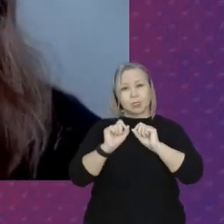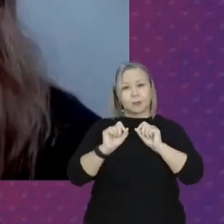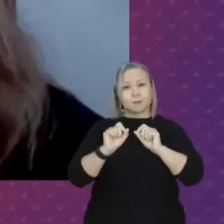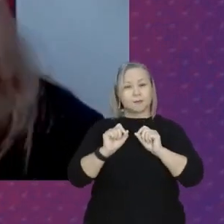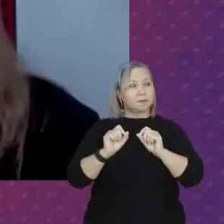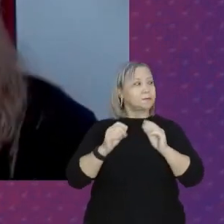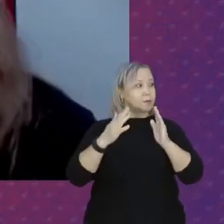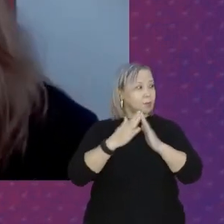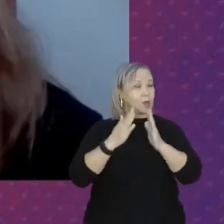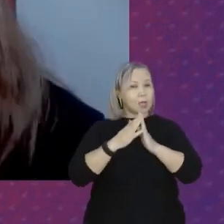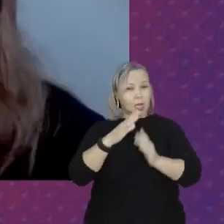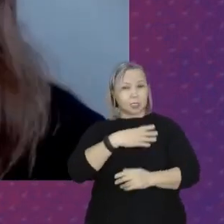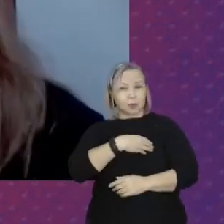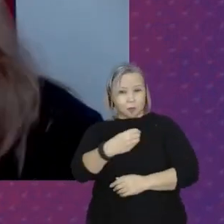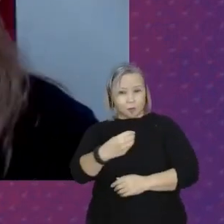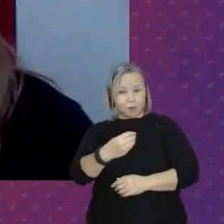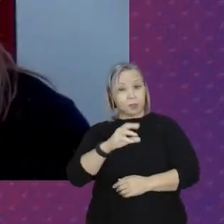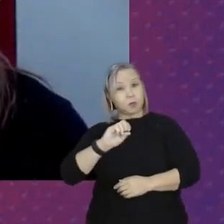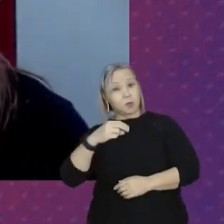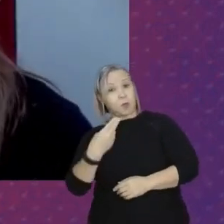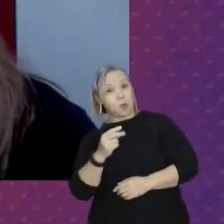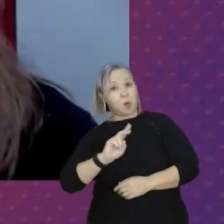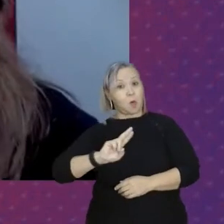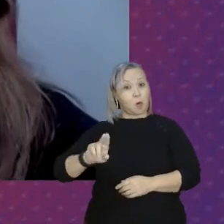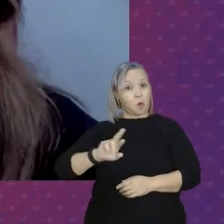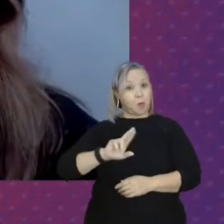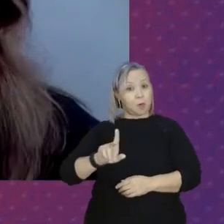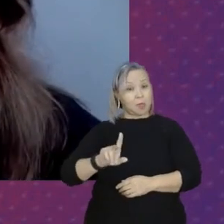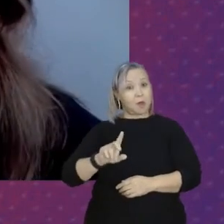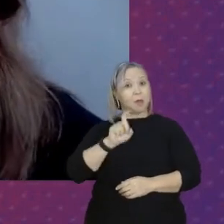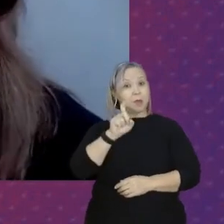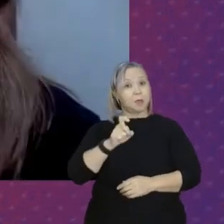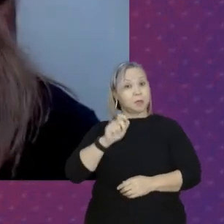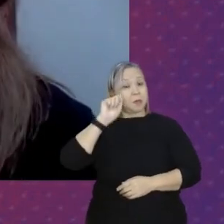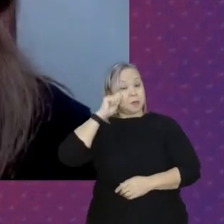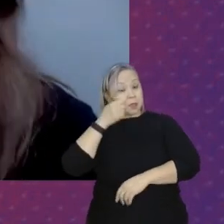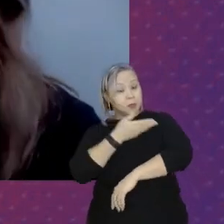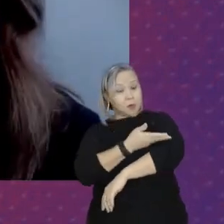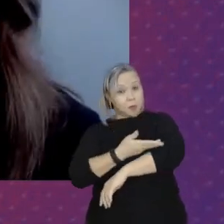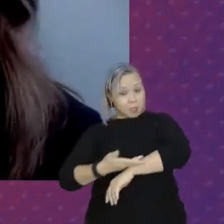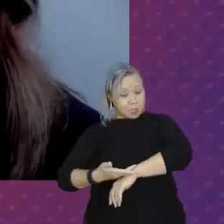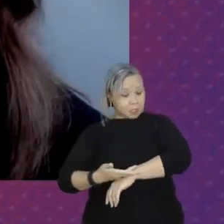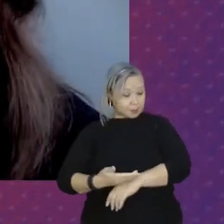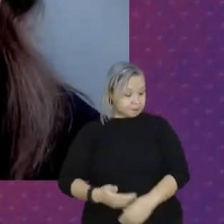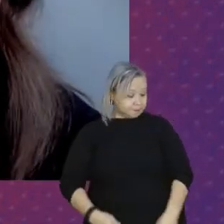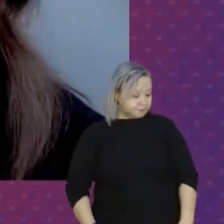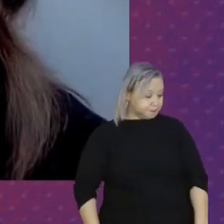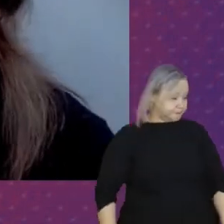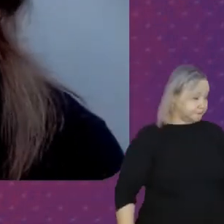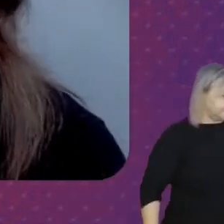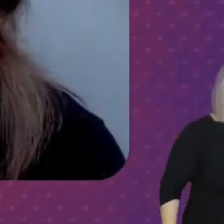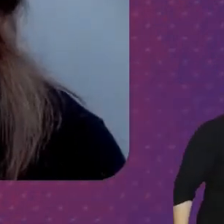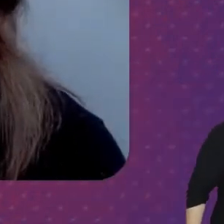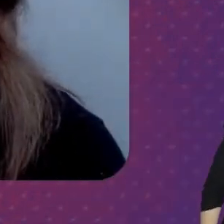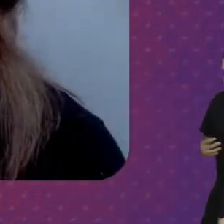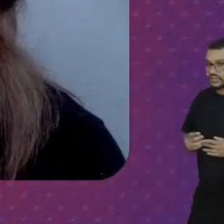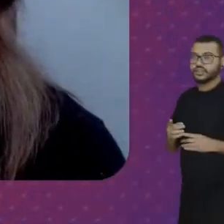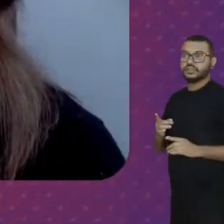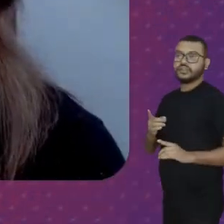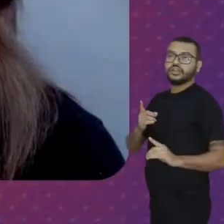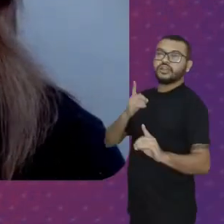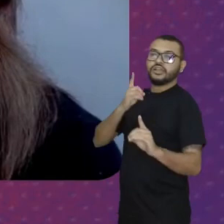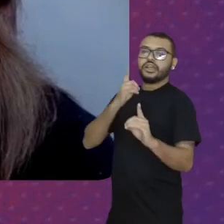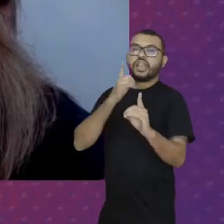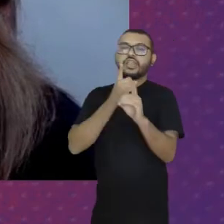uma casa com filhos ou não, se são negras ou brancas, e aí identificando as